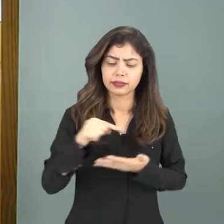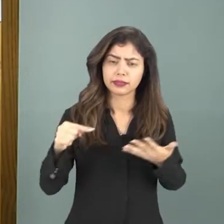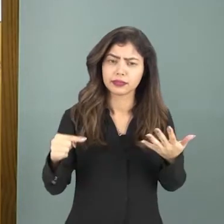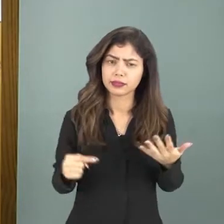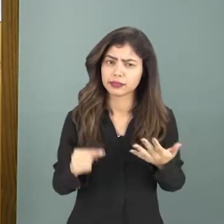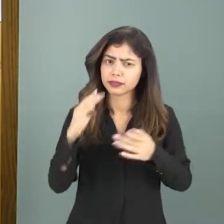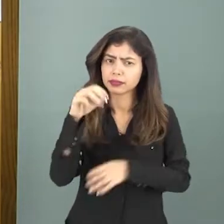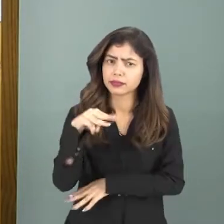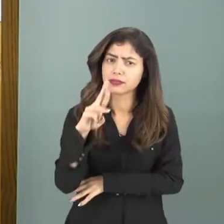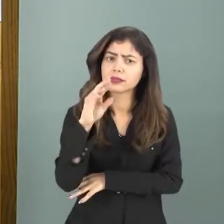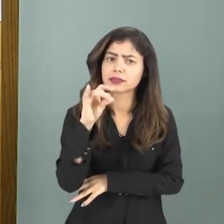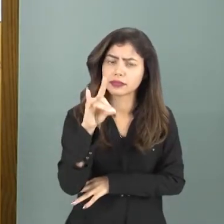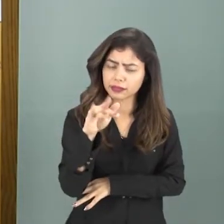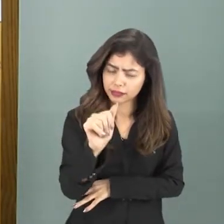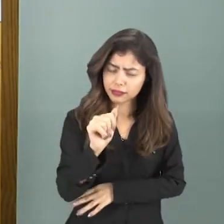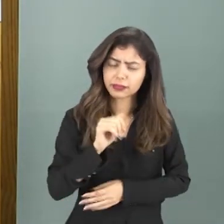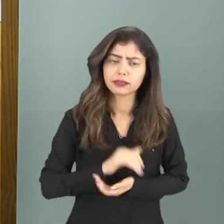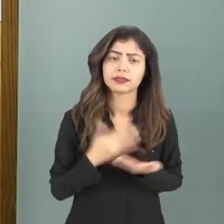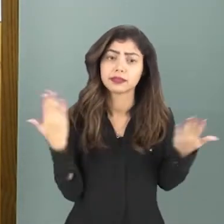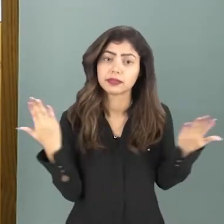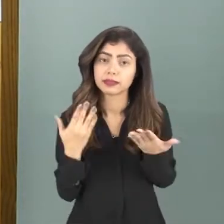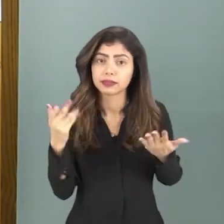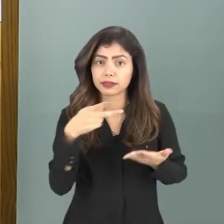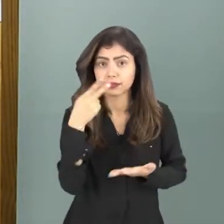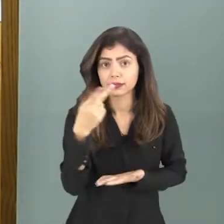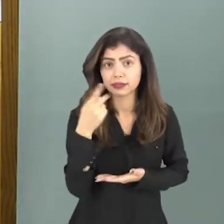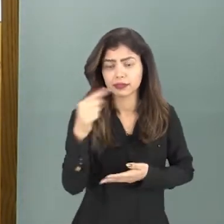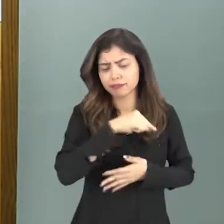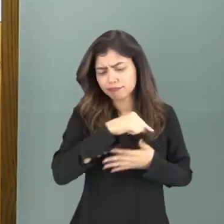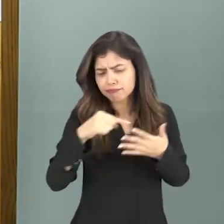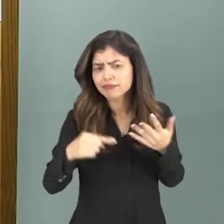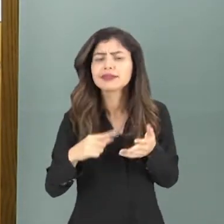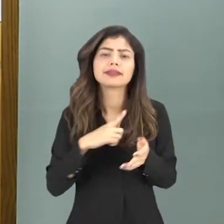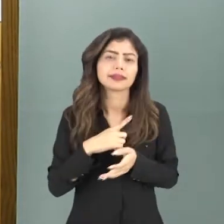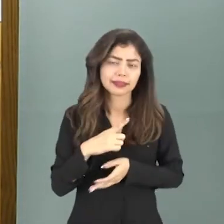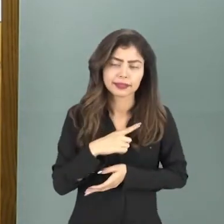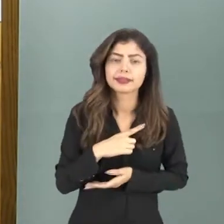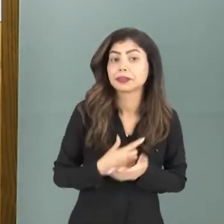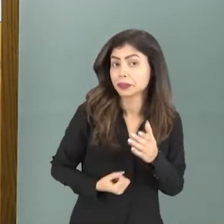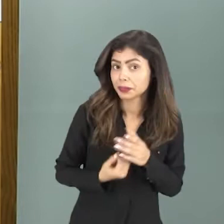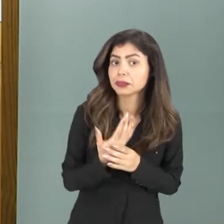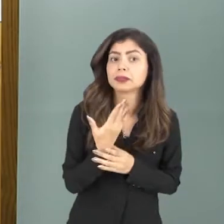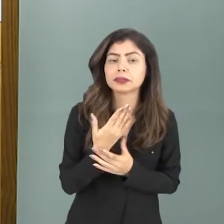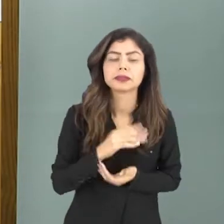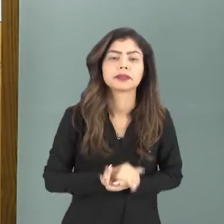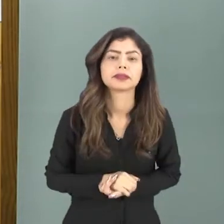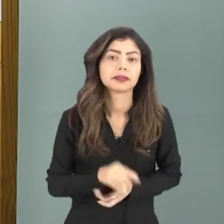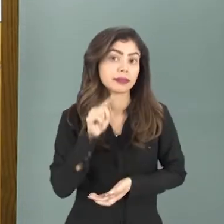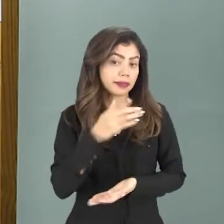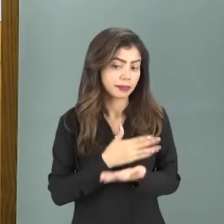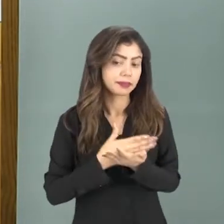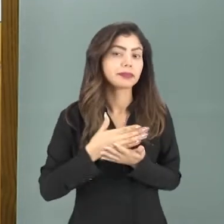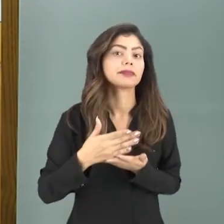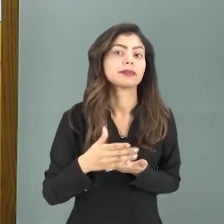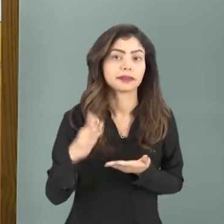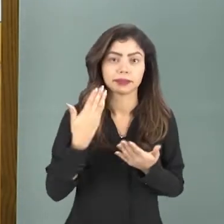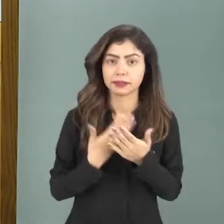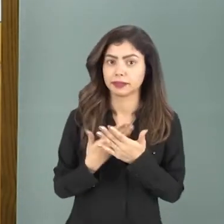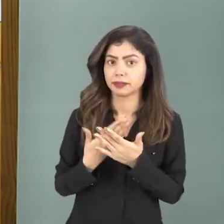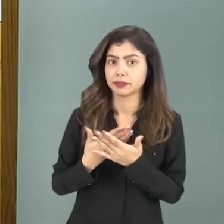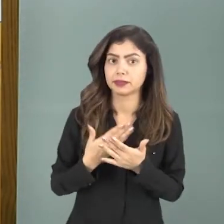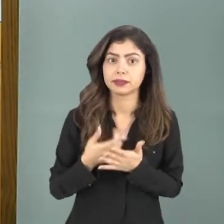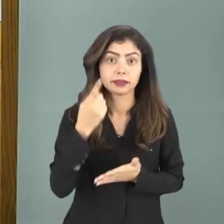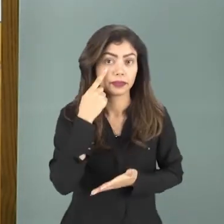Tipos de Moradia. Isso mesmo, hoje vamos falar dos diversos tipos de moradia que existem. Mas para iniciar